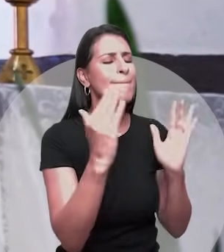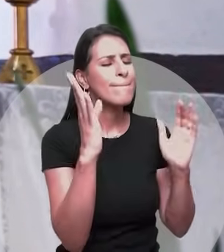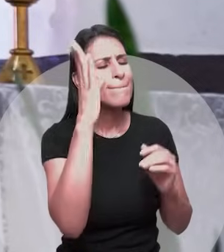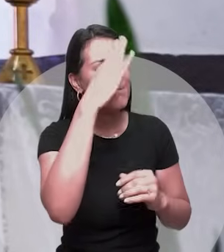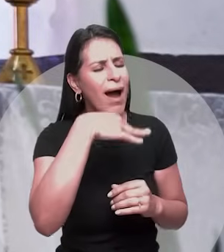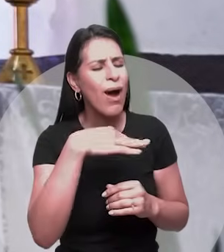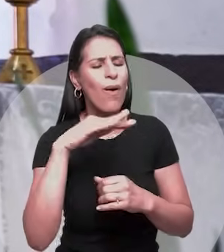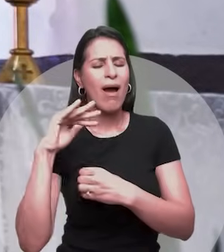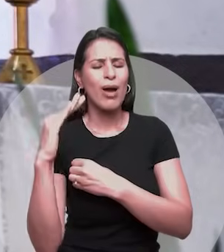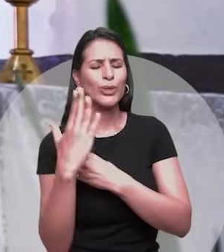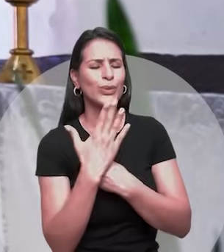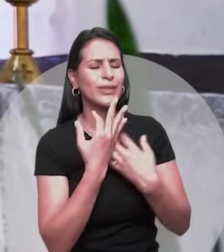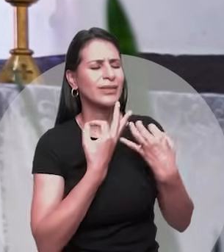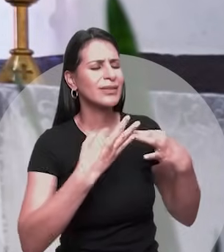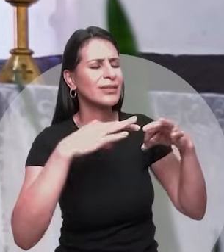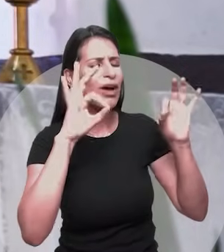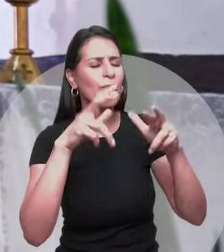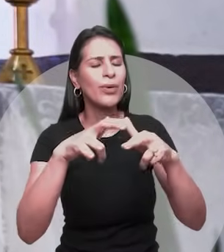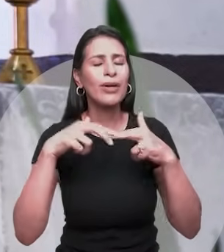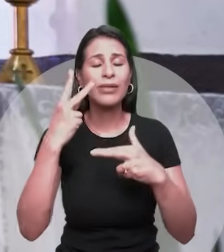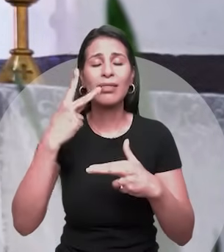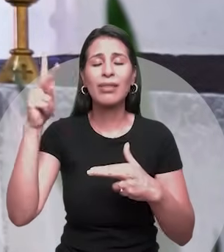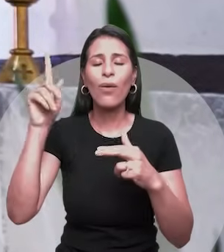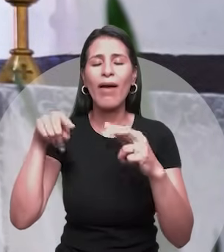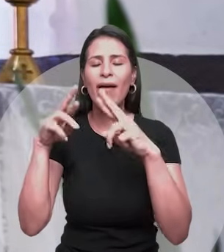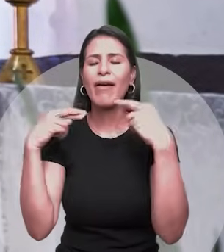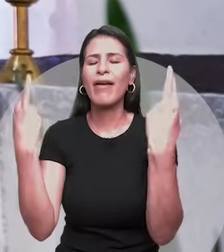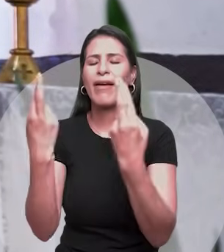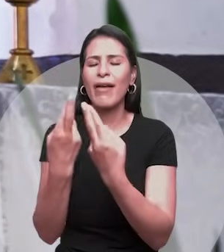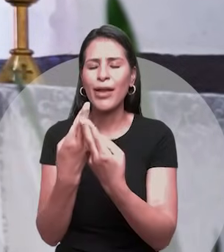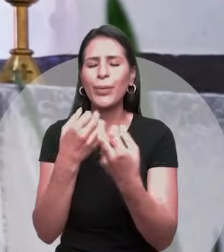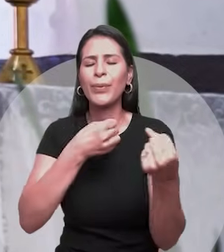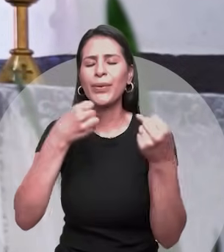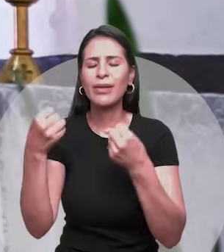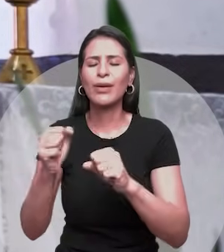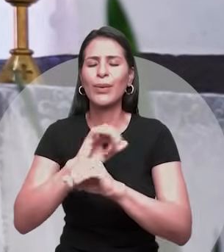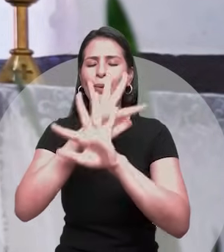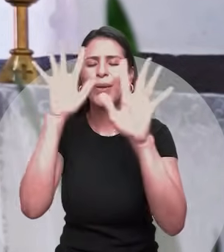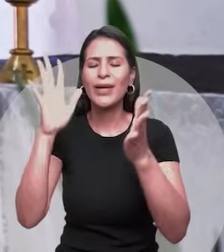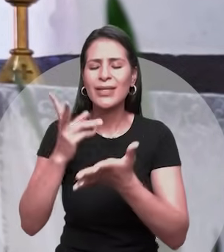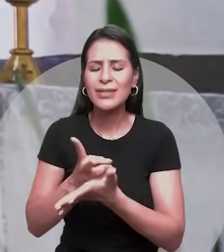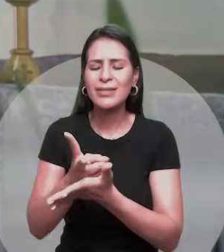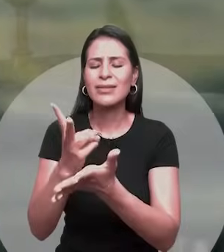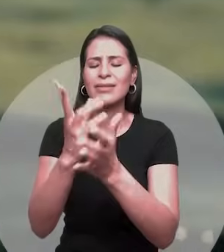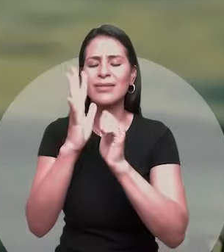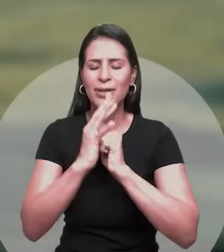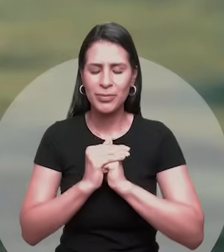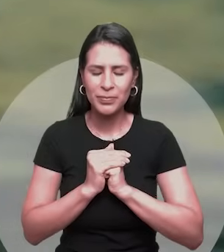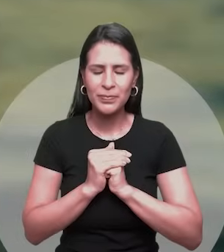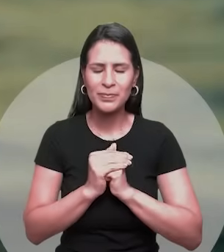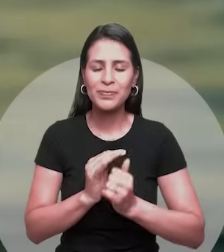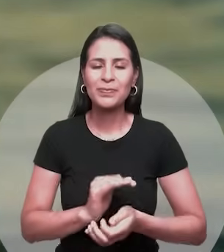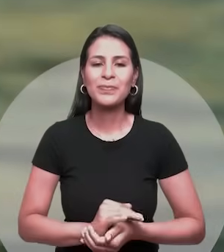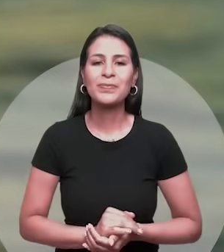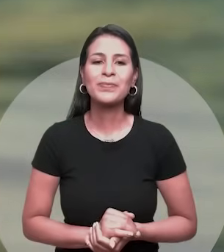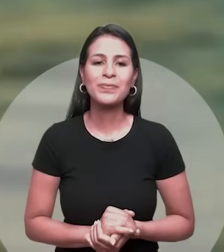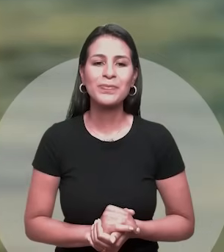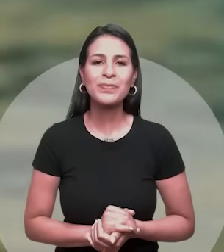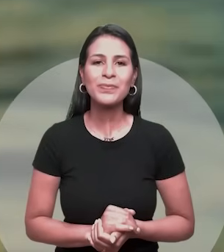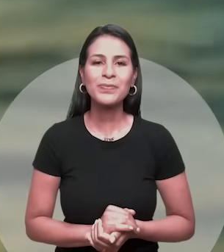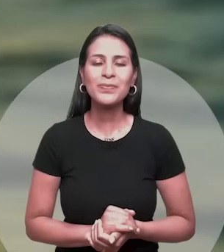mal, pois Teu é o reino, o poder e a glória para sempre. Amém.